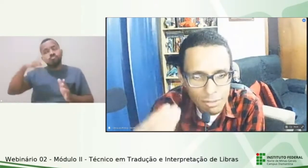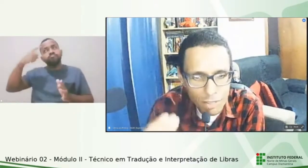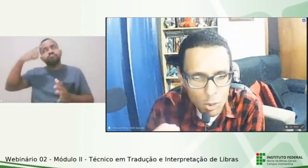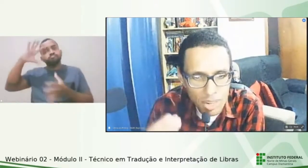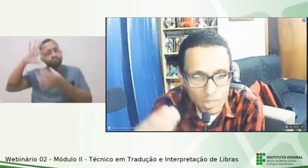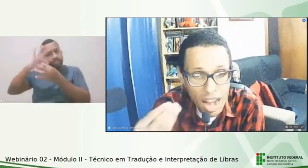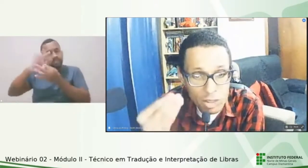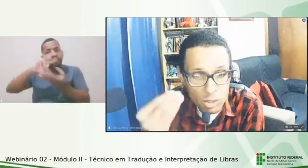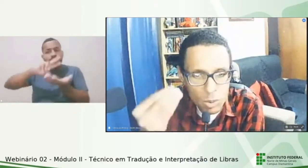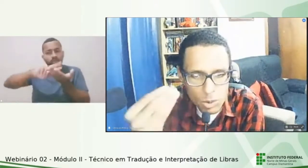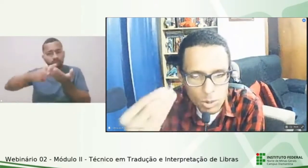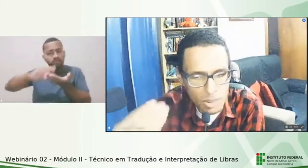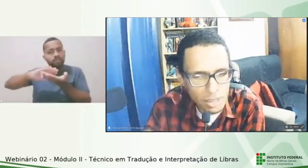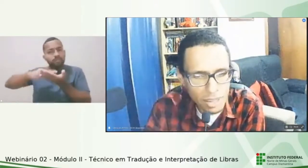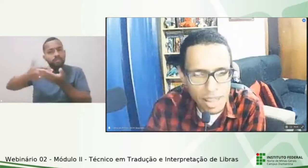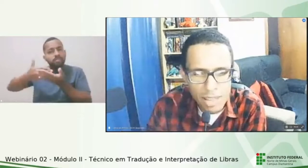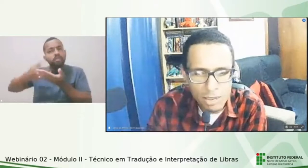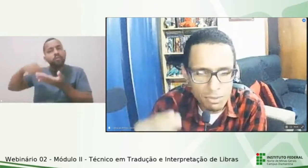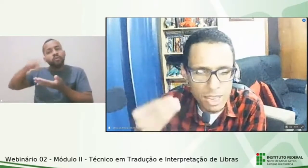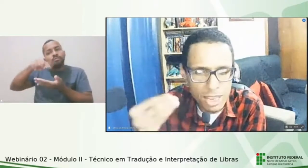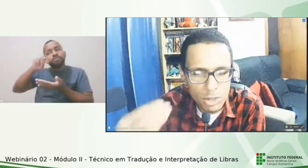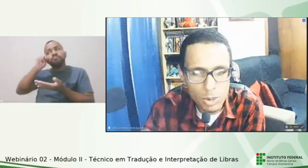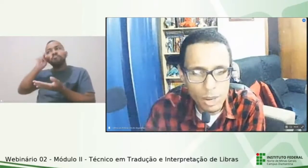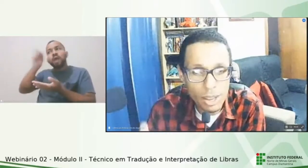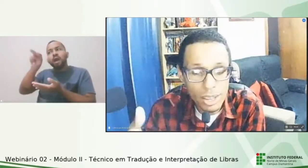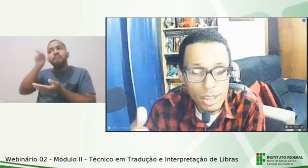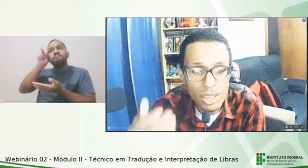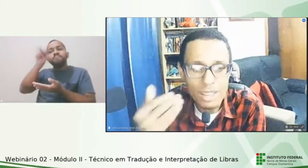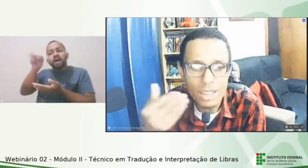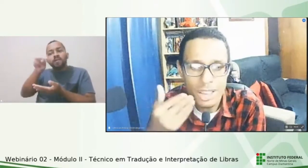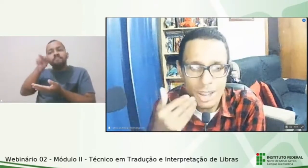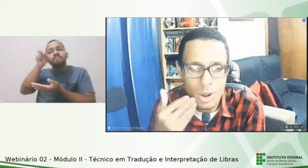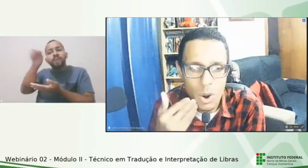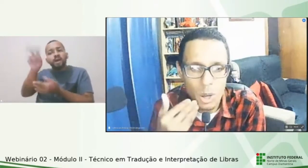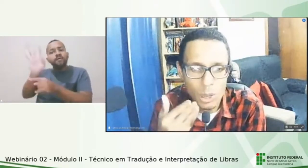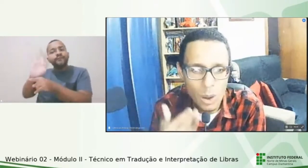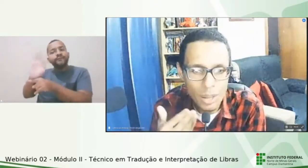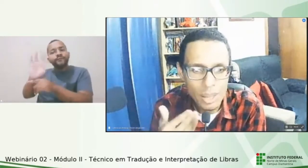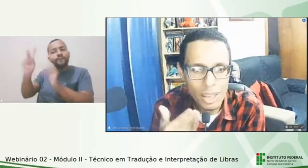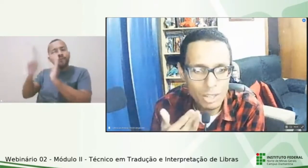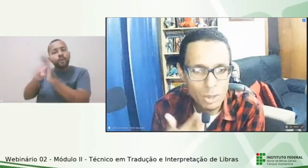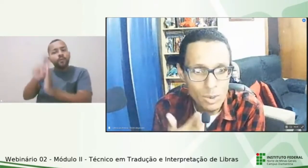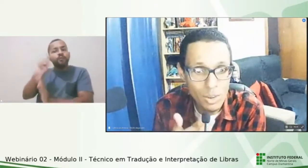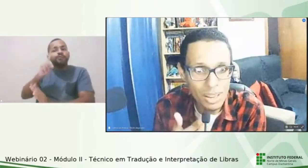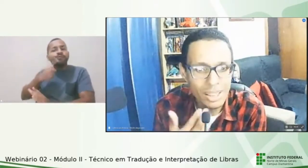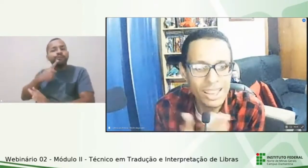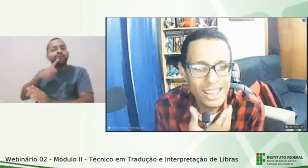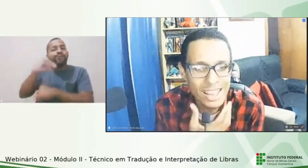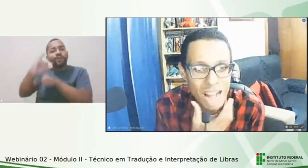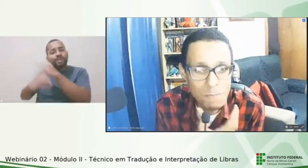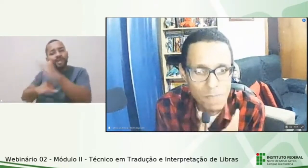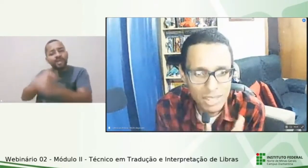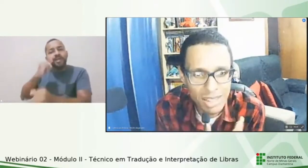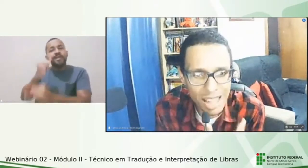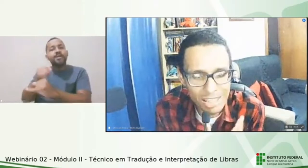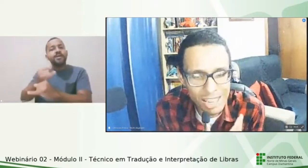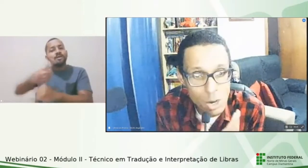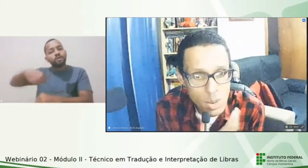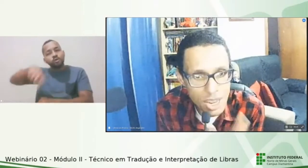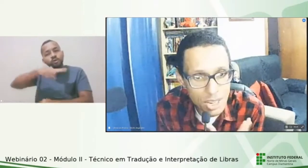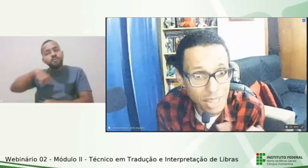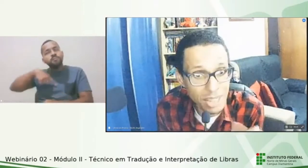tentem visualizar surdos na internet, vídeo, e coloquem a sua